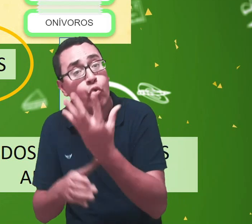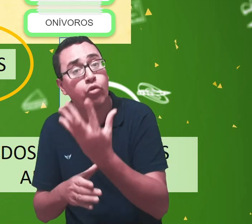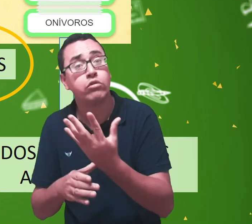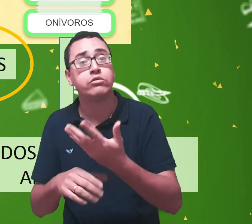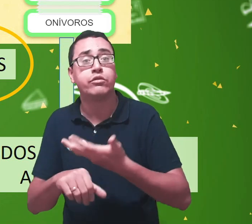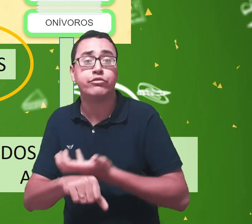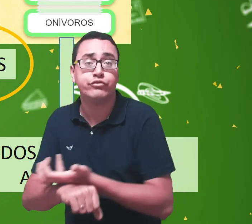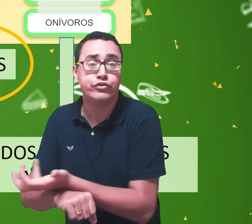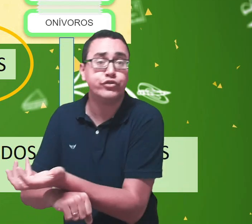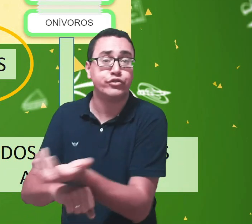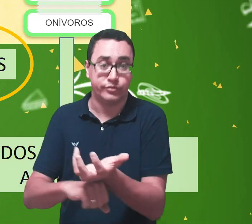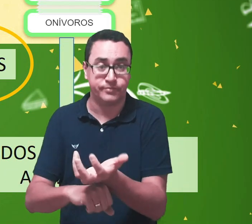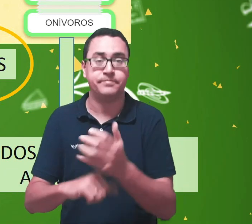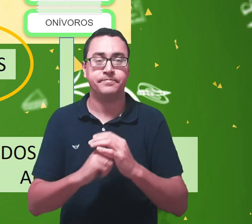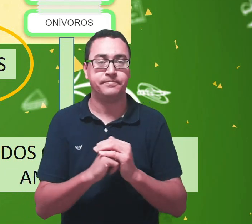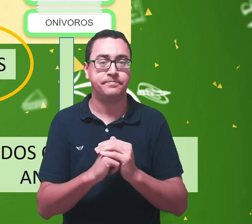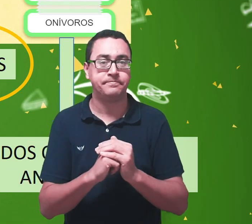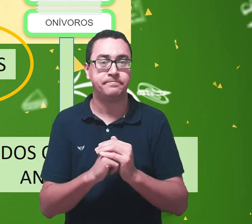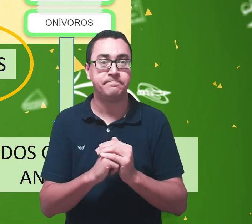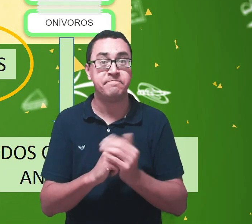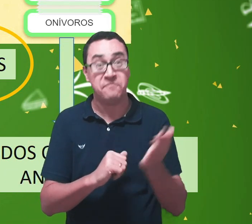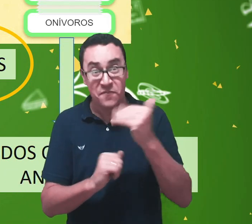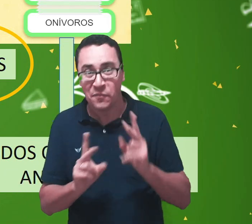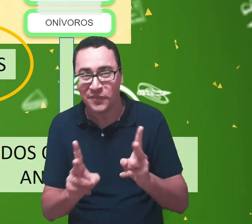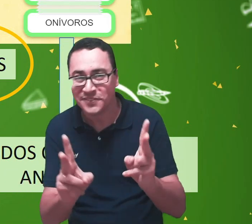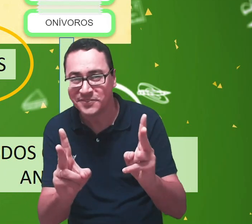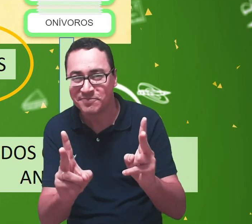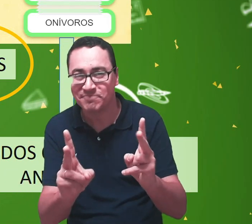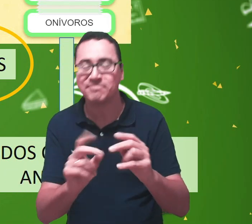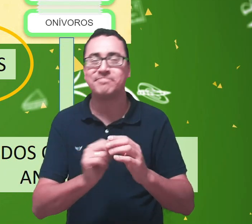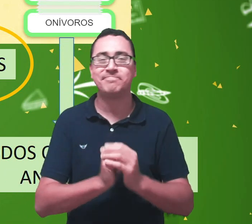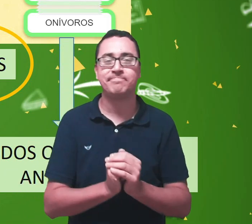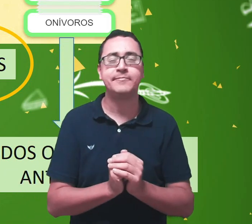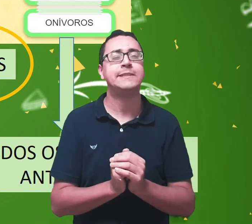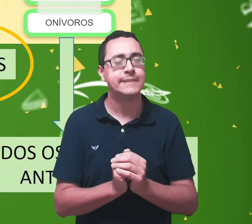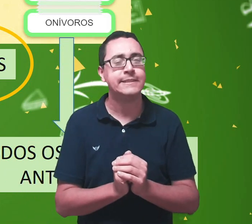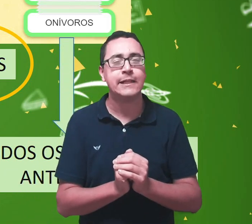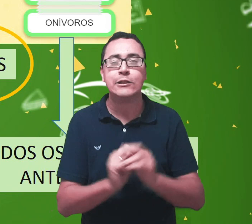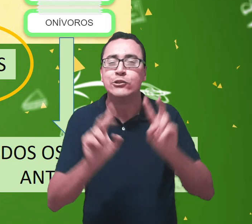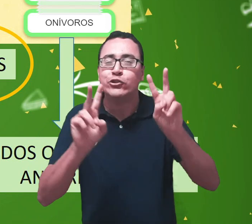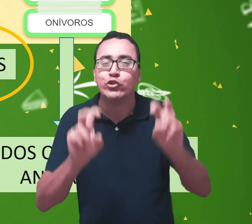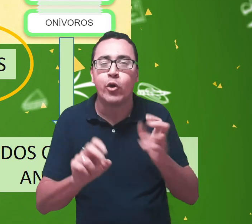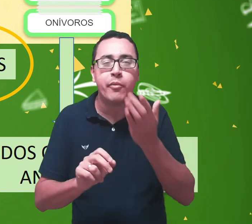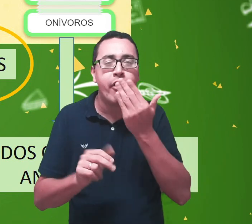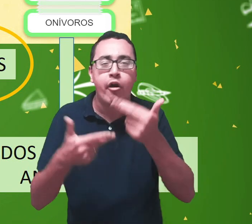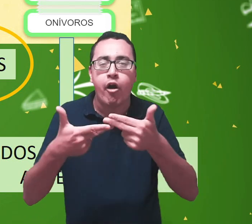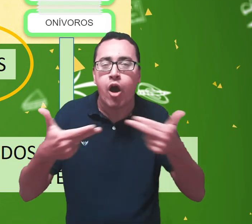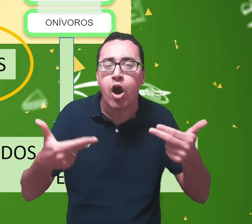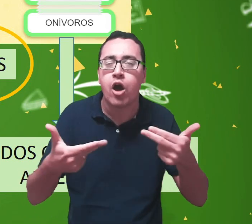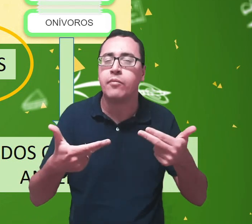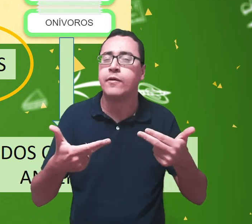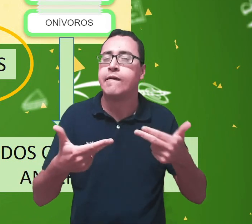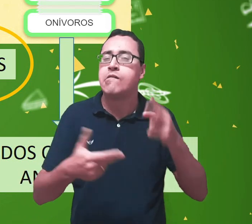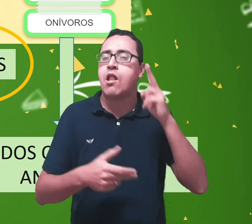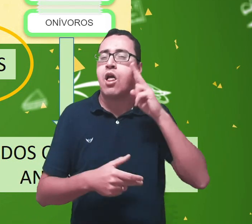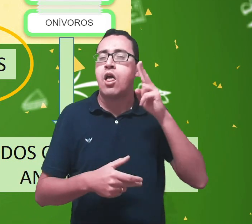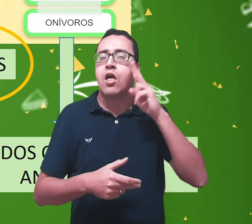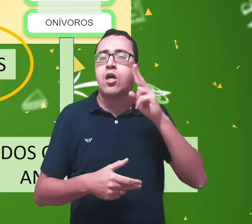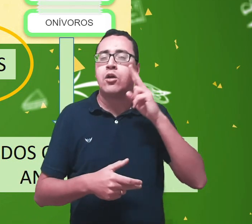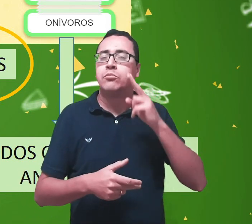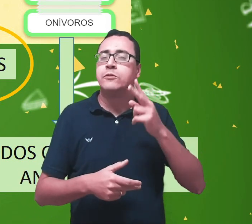origem vegetal. Vamos continuar? Falar de alimento me deu uma